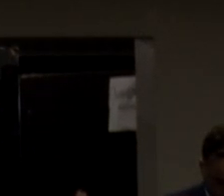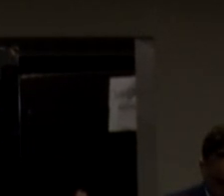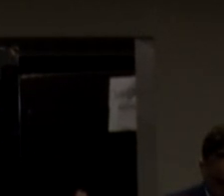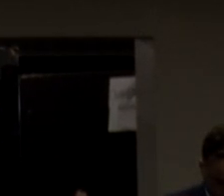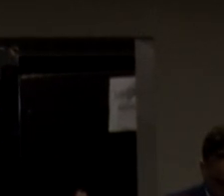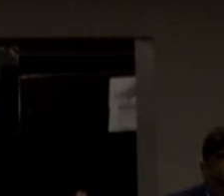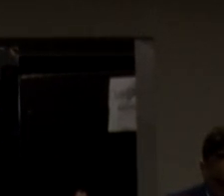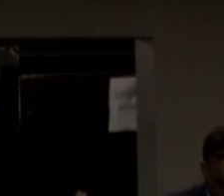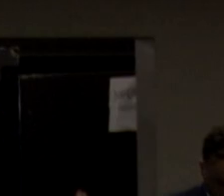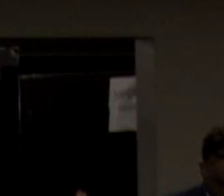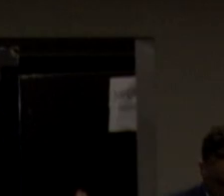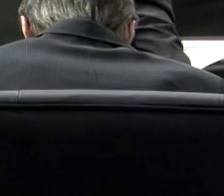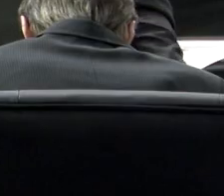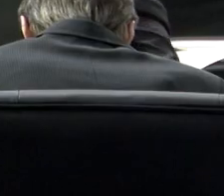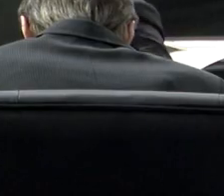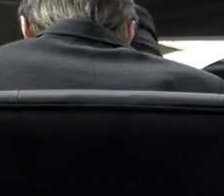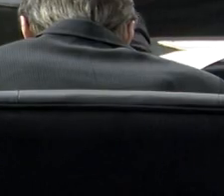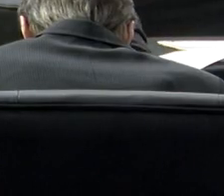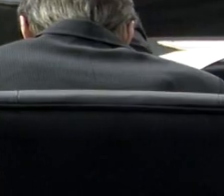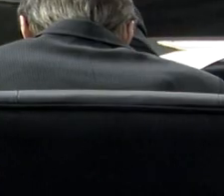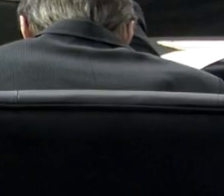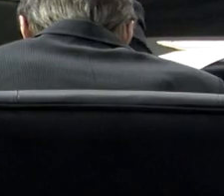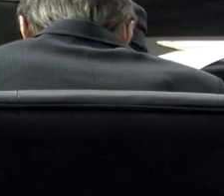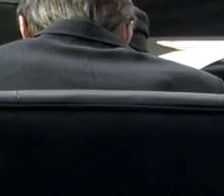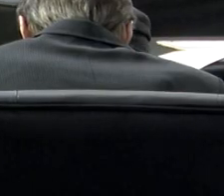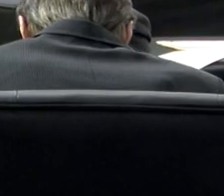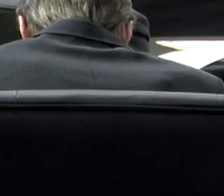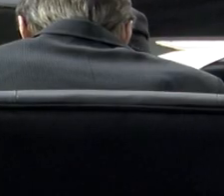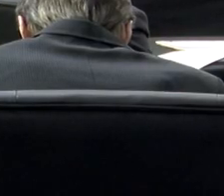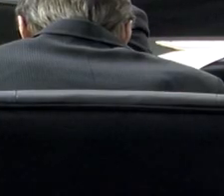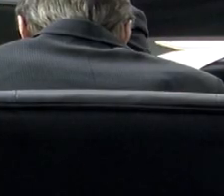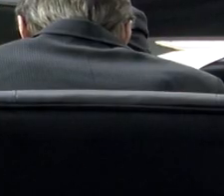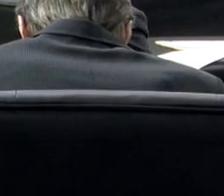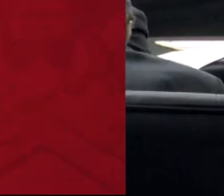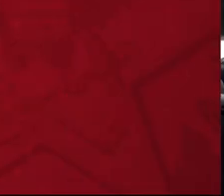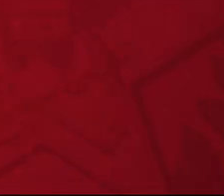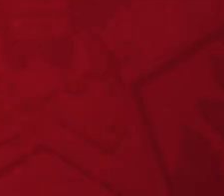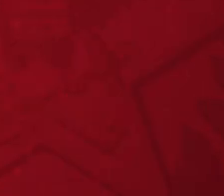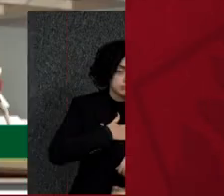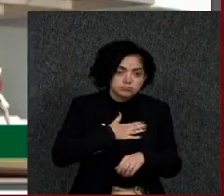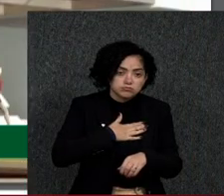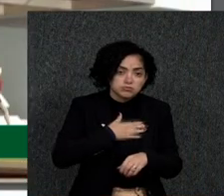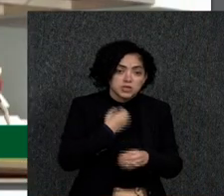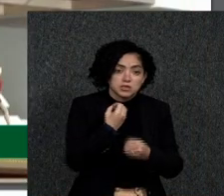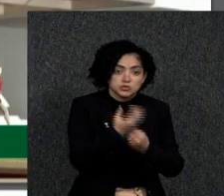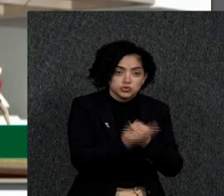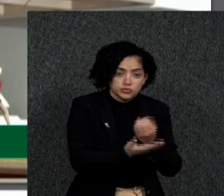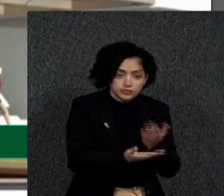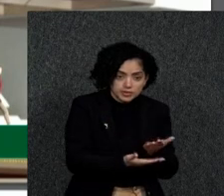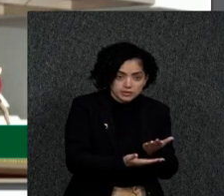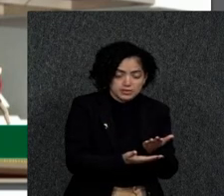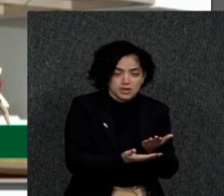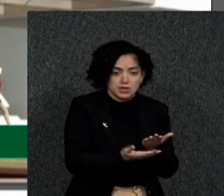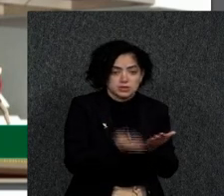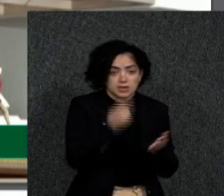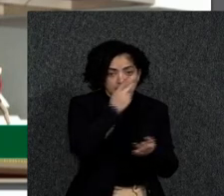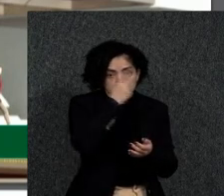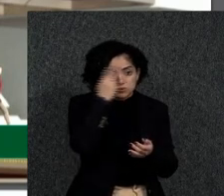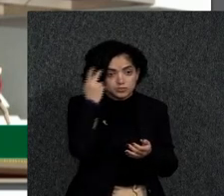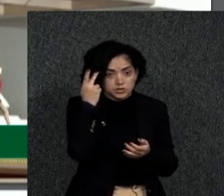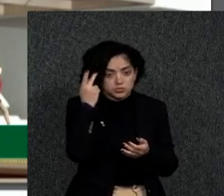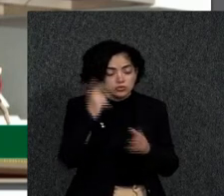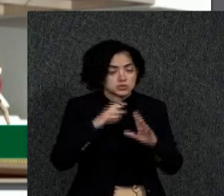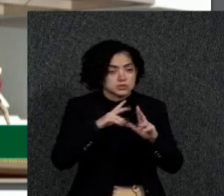Silva Gonçalves, falou sobre a inauguração de uma nova ala hospitalar na instituição. Uma ala que irá